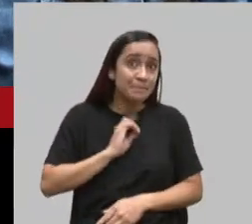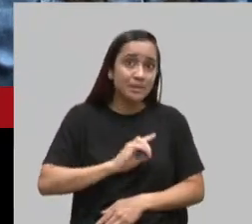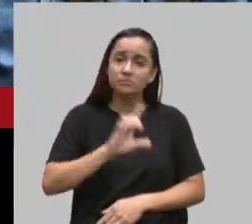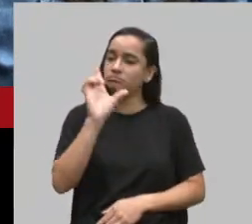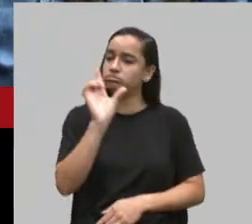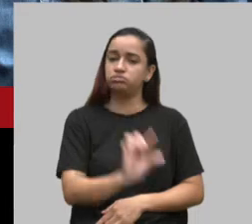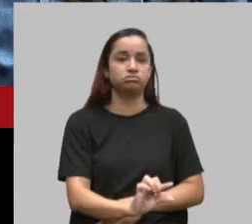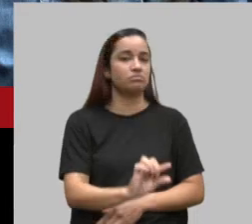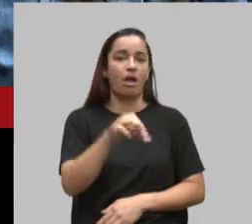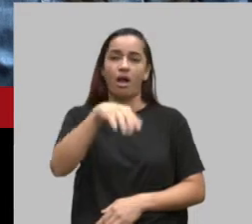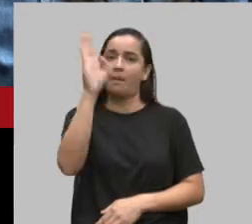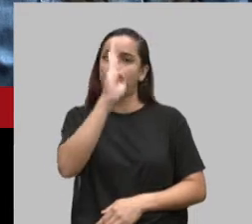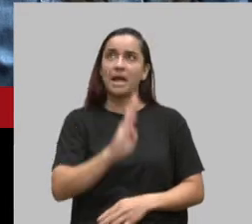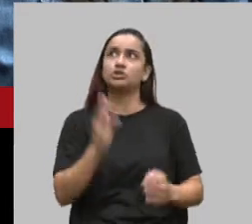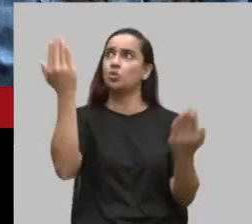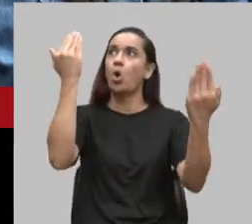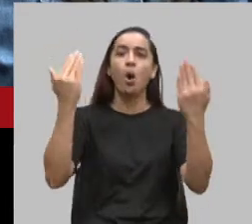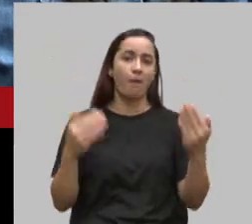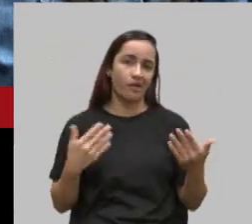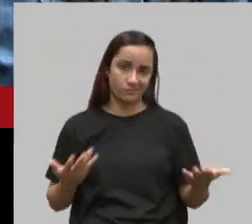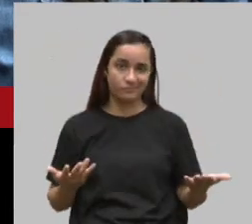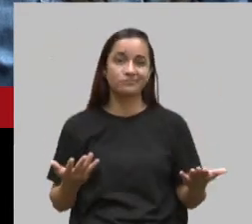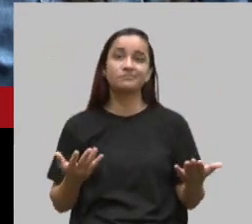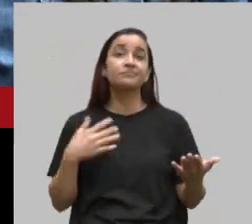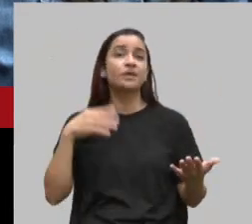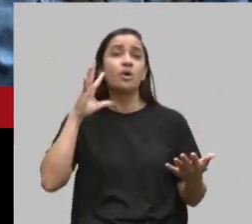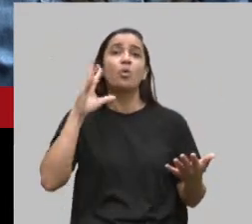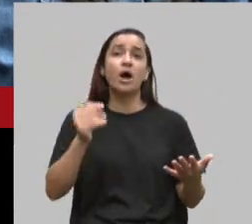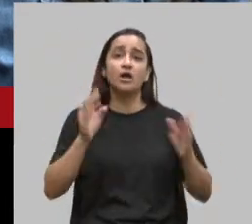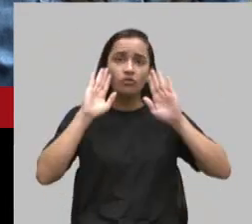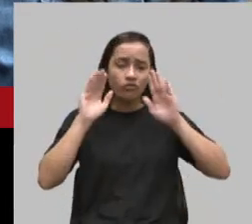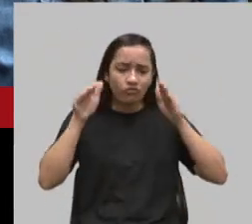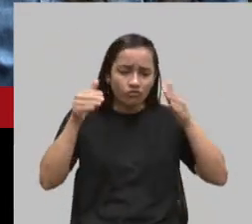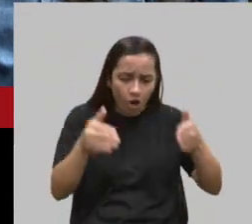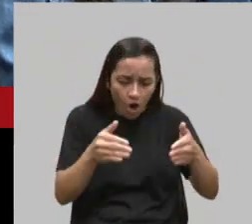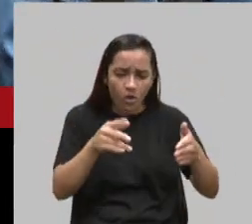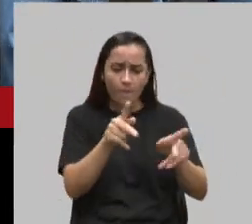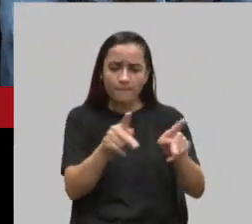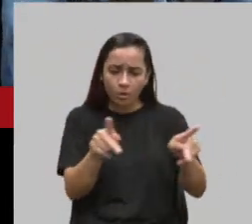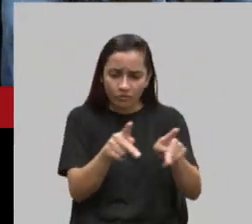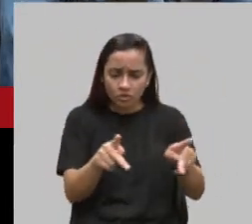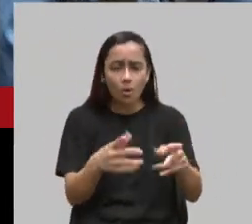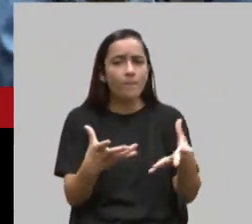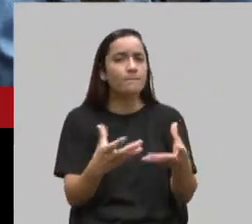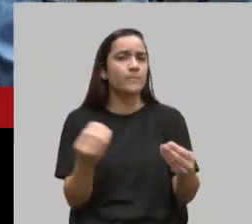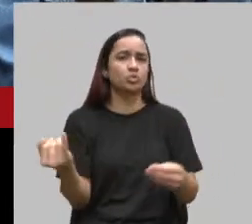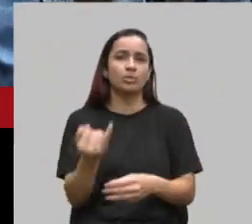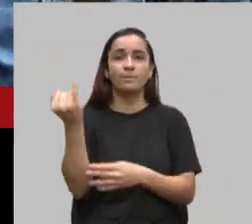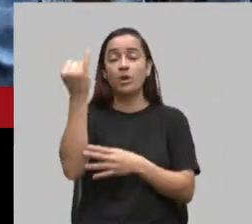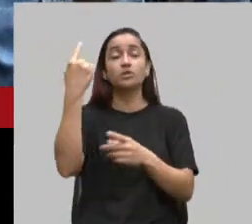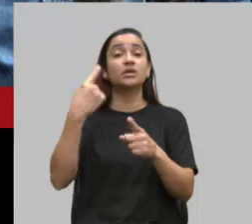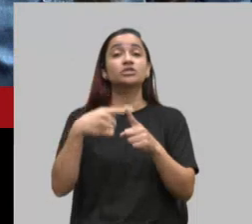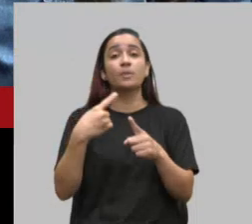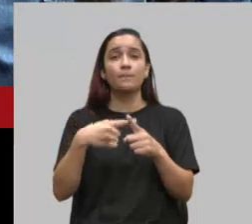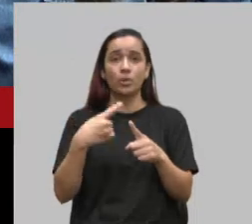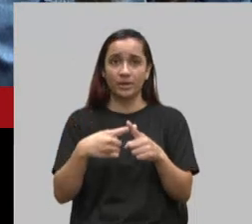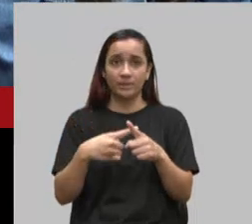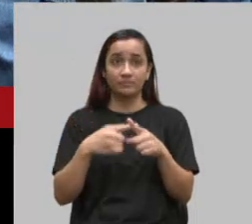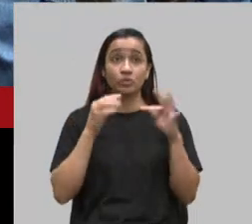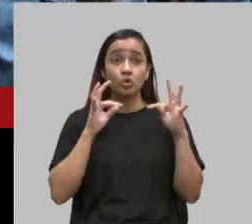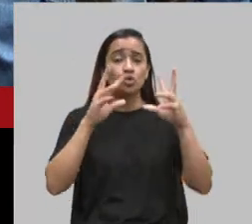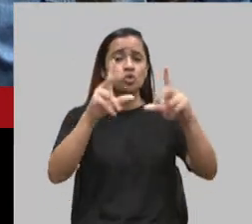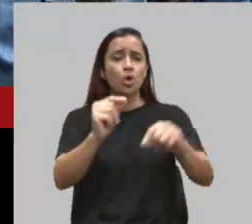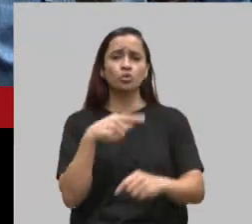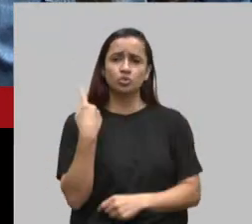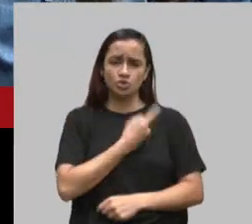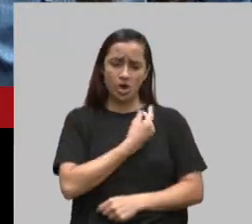Brasil e eu acho que a ênfase nos professores deve ser muito importante porque todos nós estamos aqui só